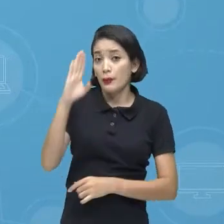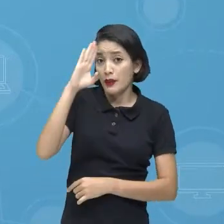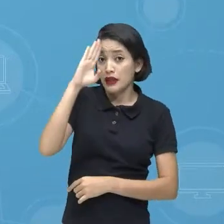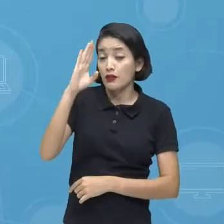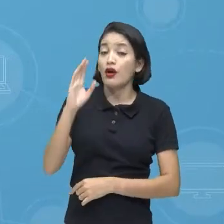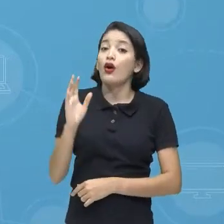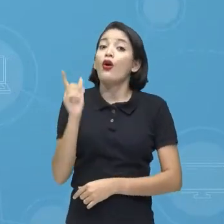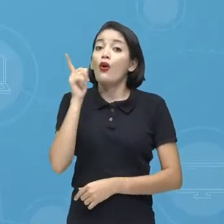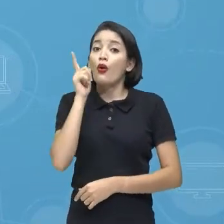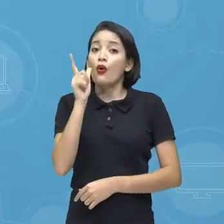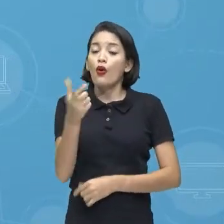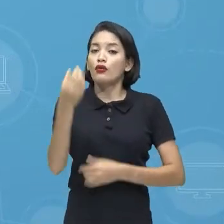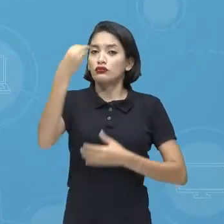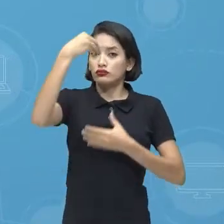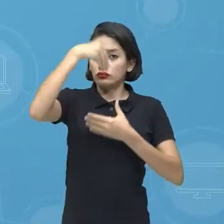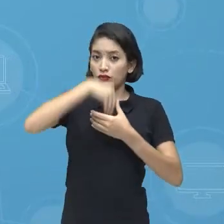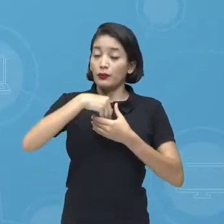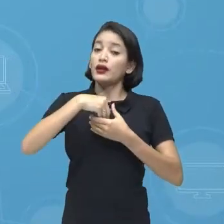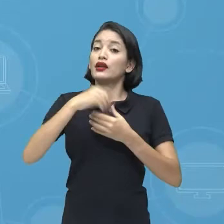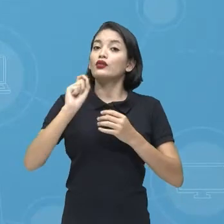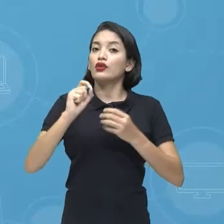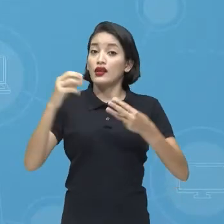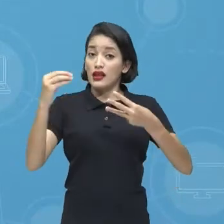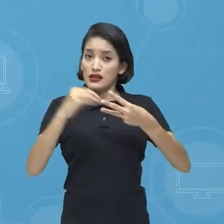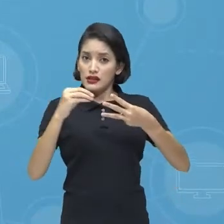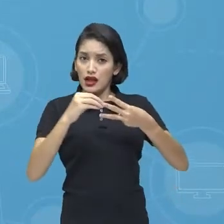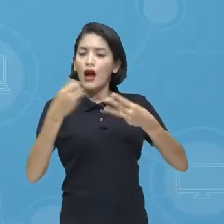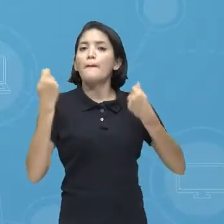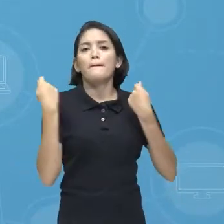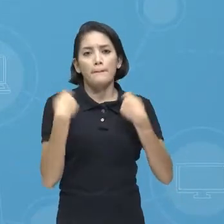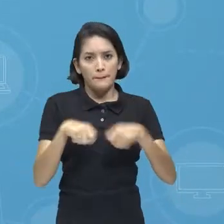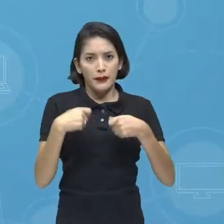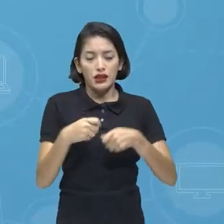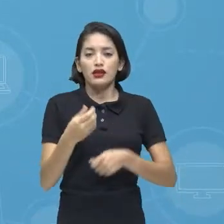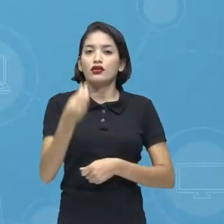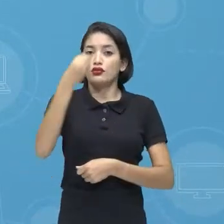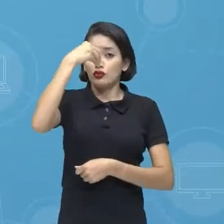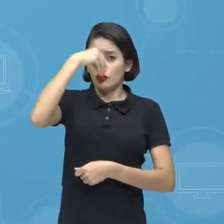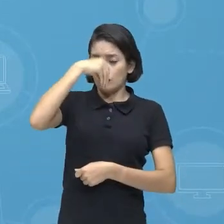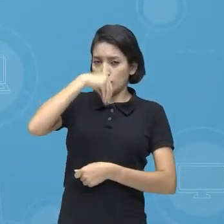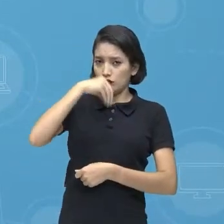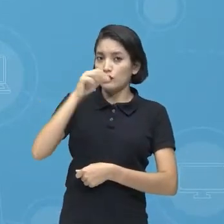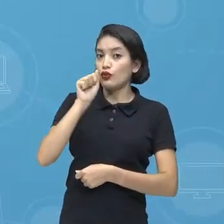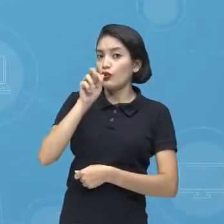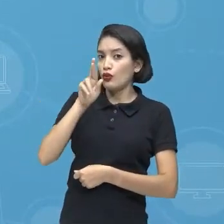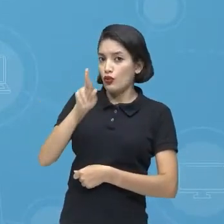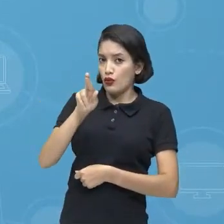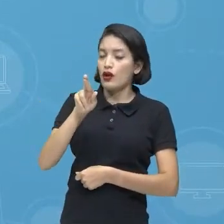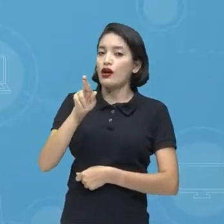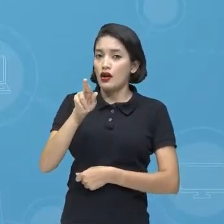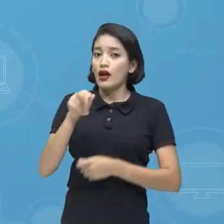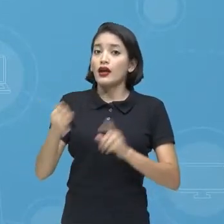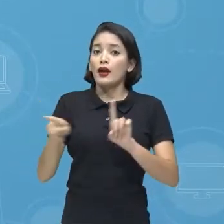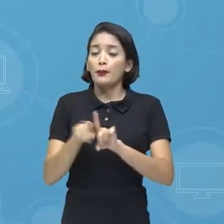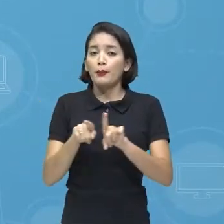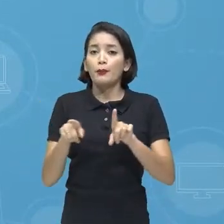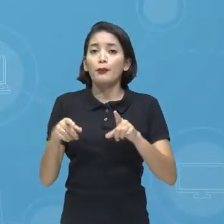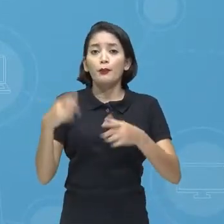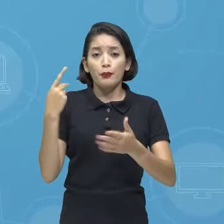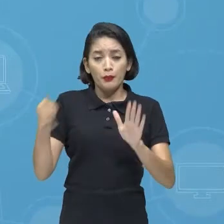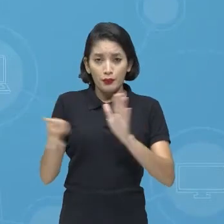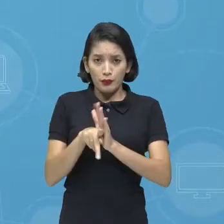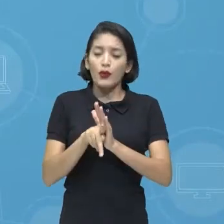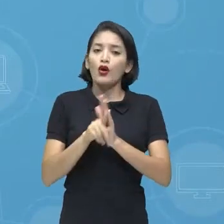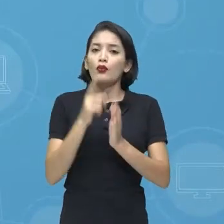levar oxigênio para as nossas células. As nossas células precisam desse oxigênio que são transportados pelo nosso sangue. Né? Então, para que a